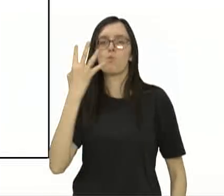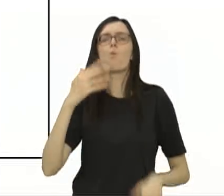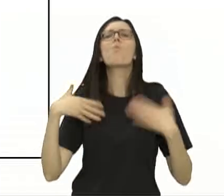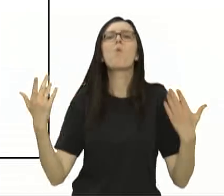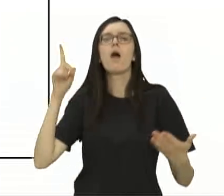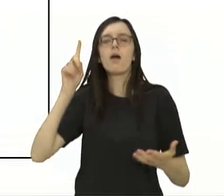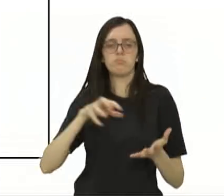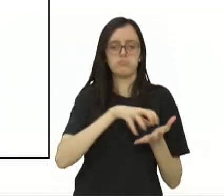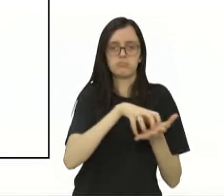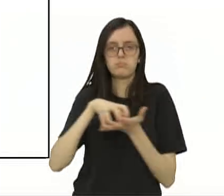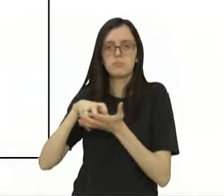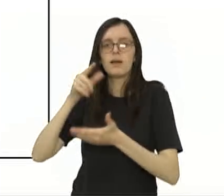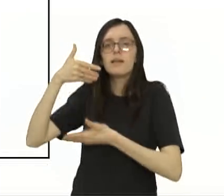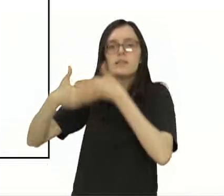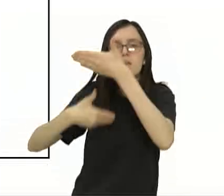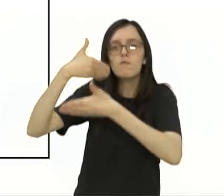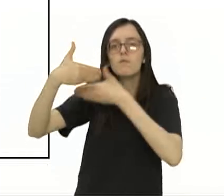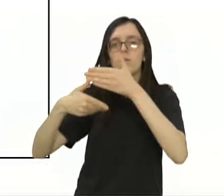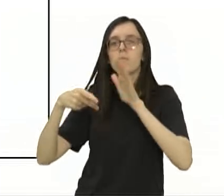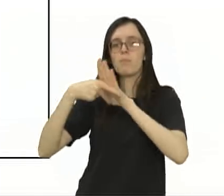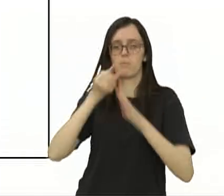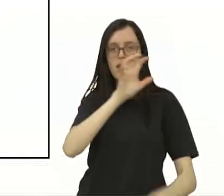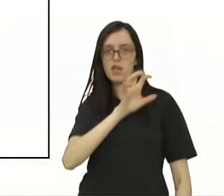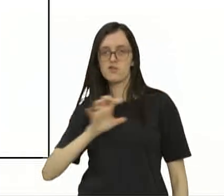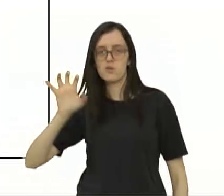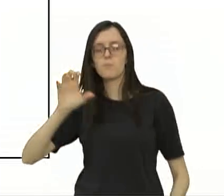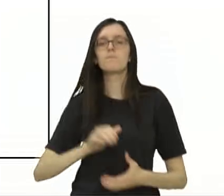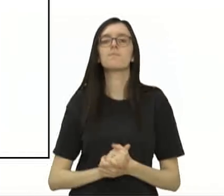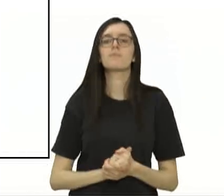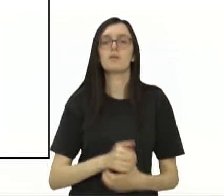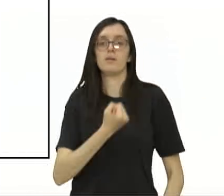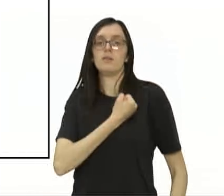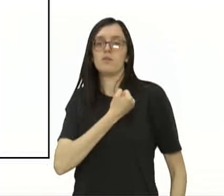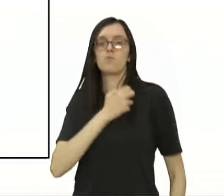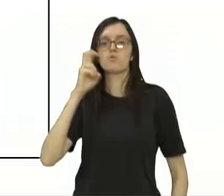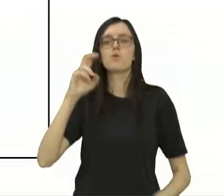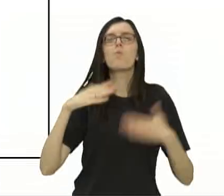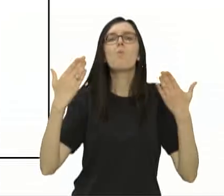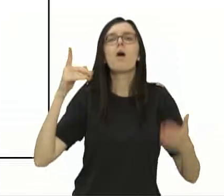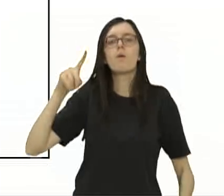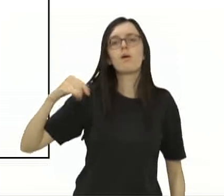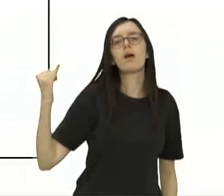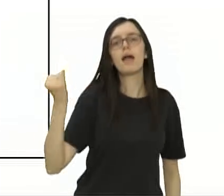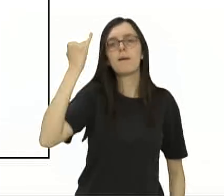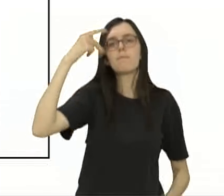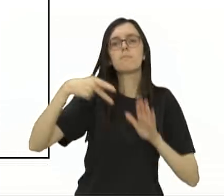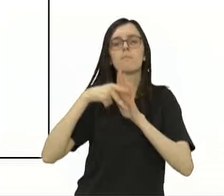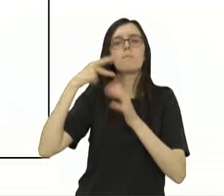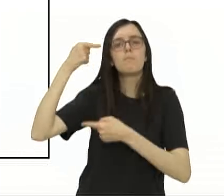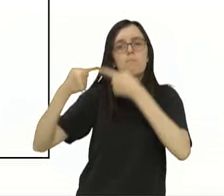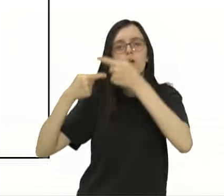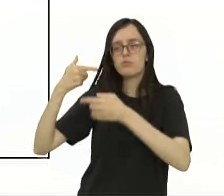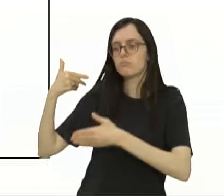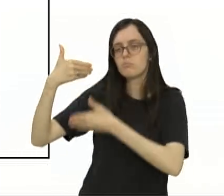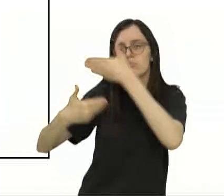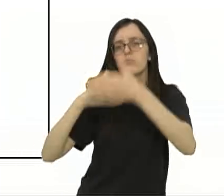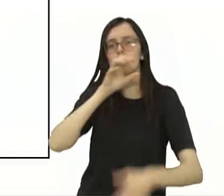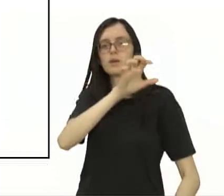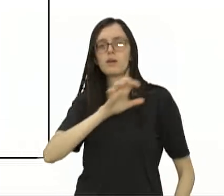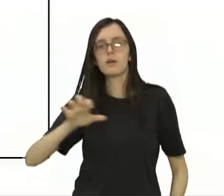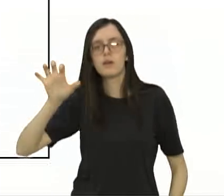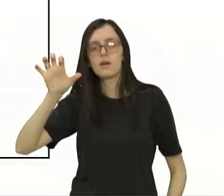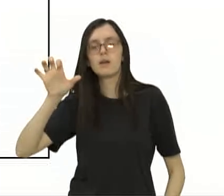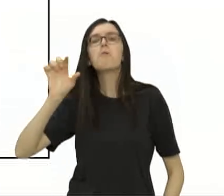são as agências de desenvolvimento regional? E número 5, qual a importância das políticas de desenvolvimento